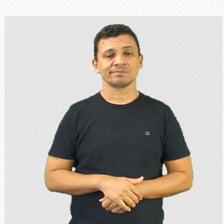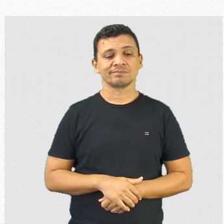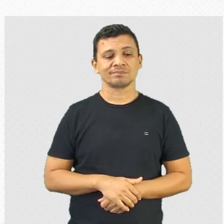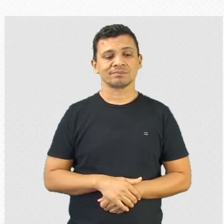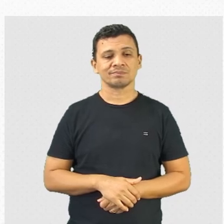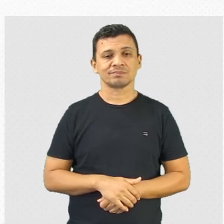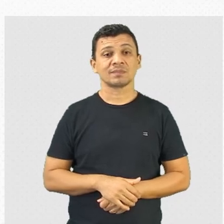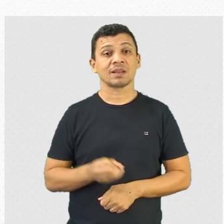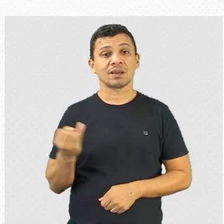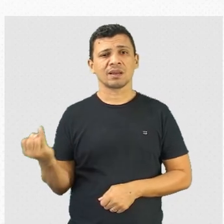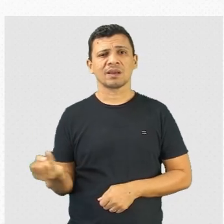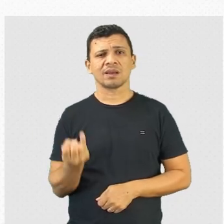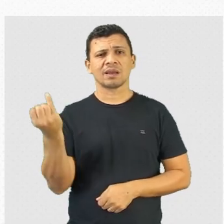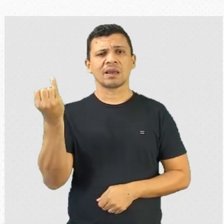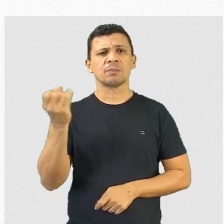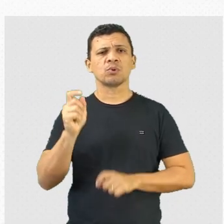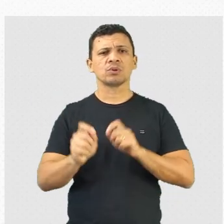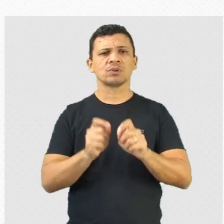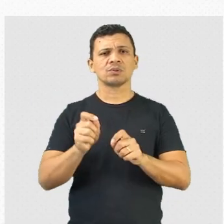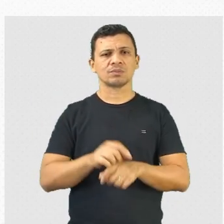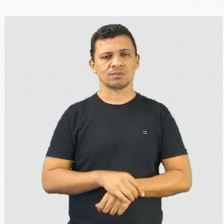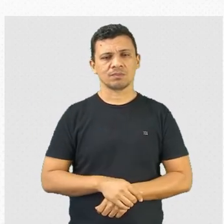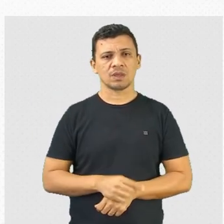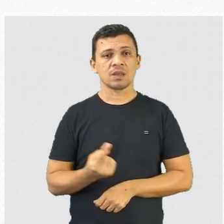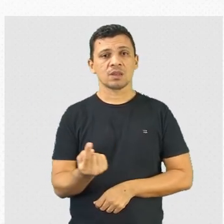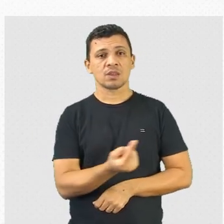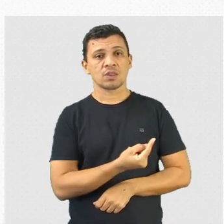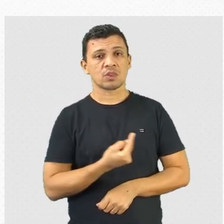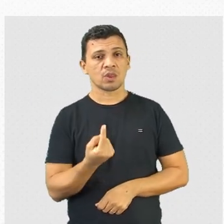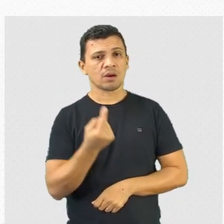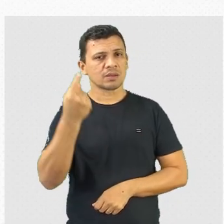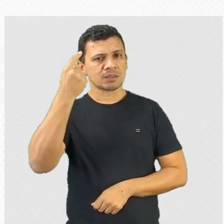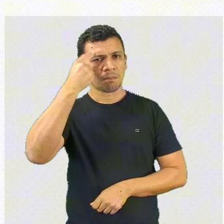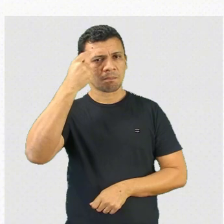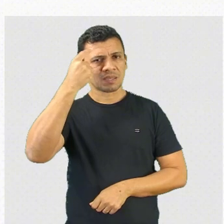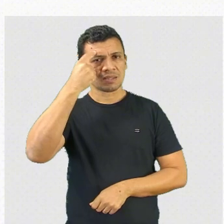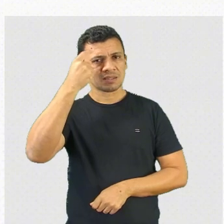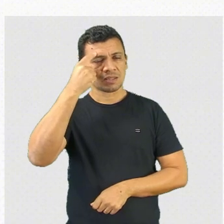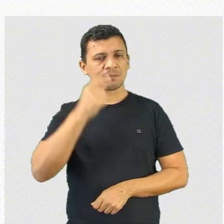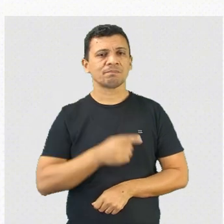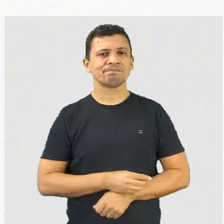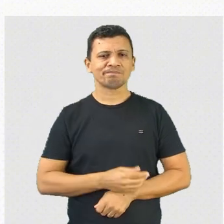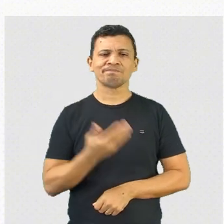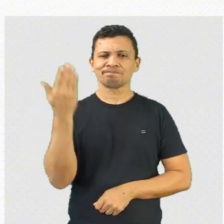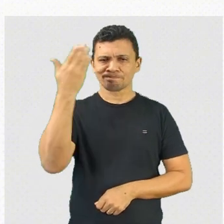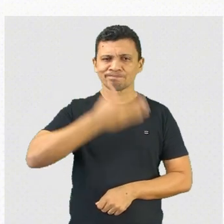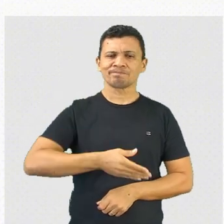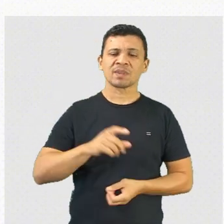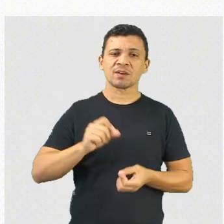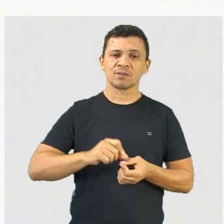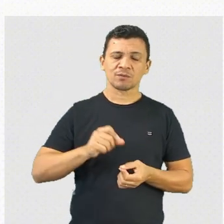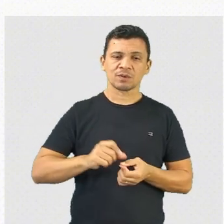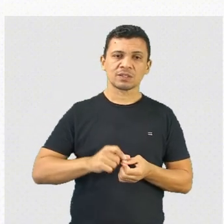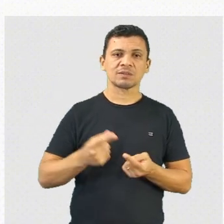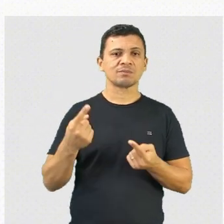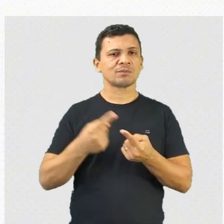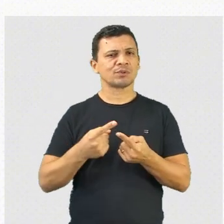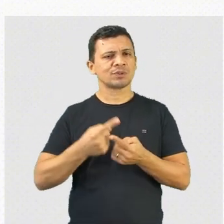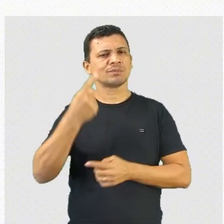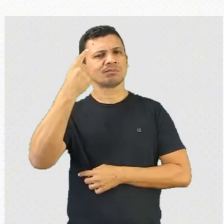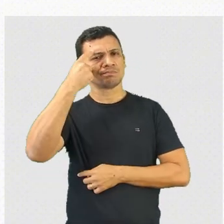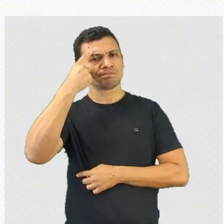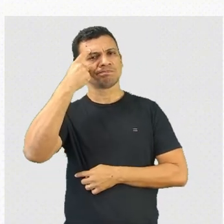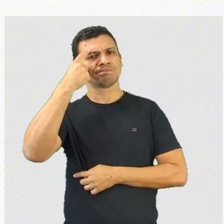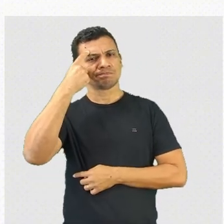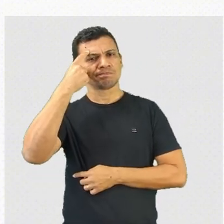bastante importante que nós aí pensemos, né, que a gente efetivamente faça ali algum tipo de ponderamento